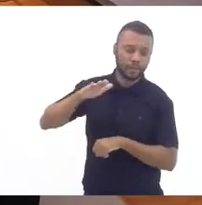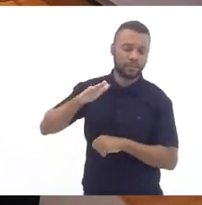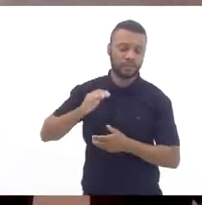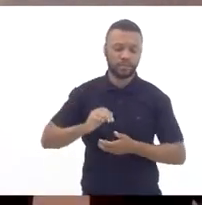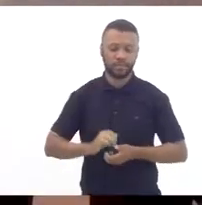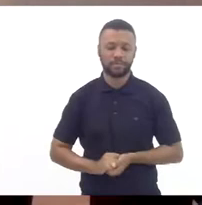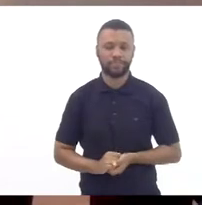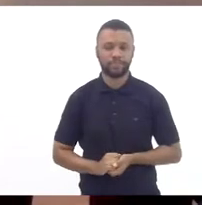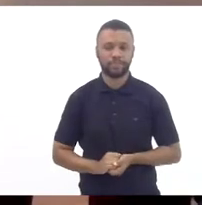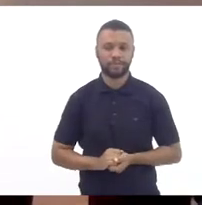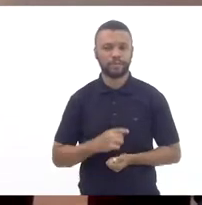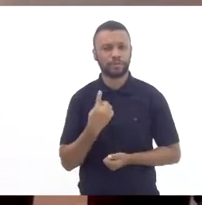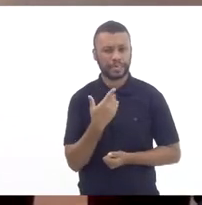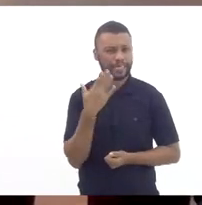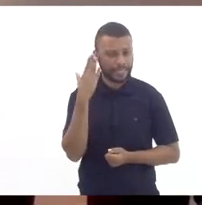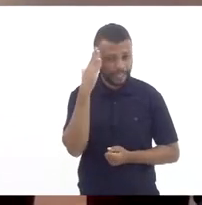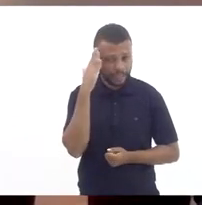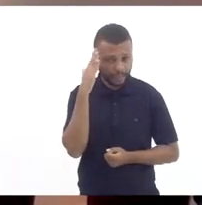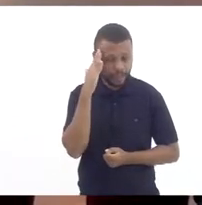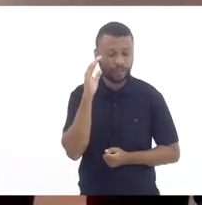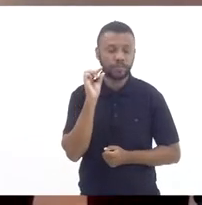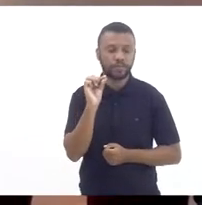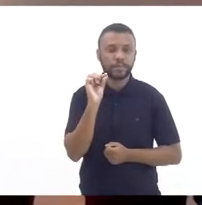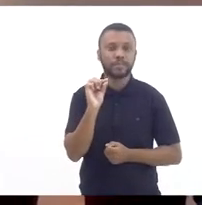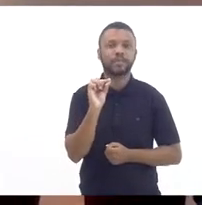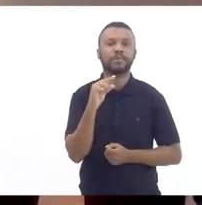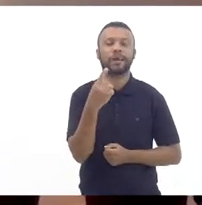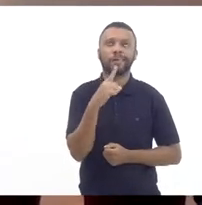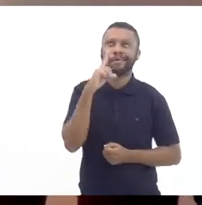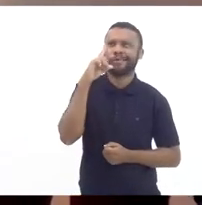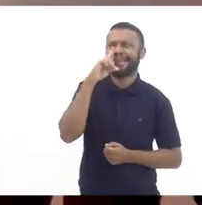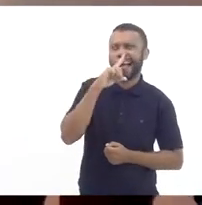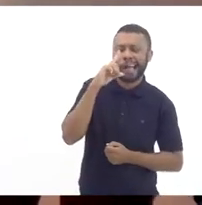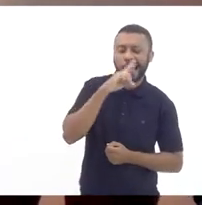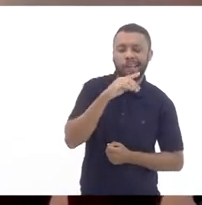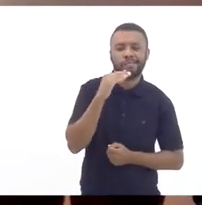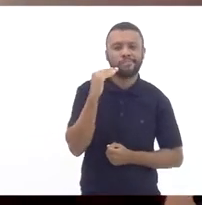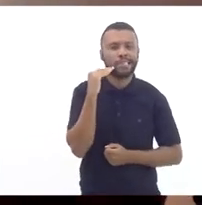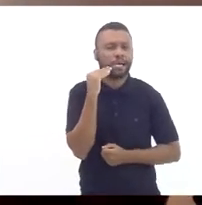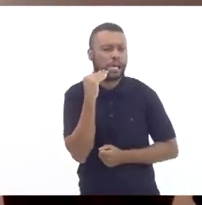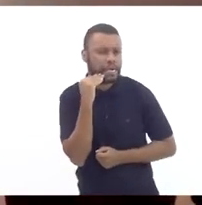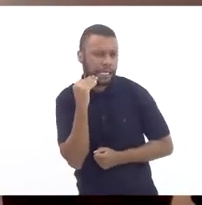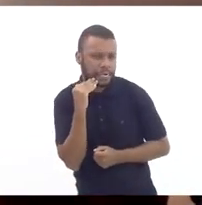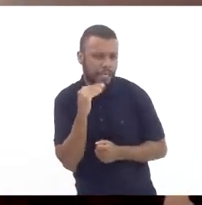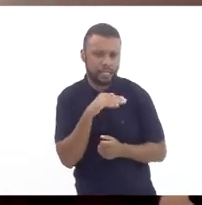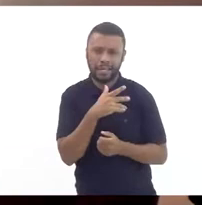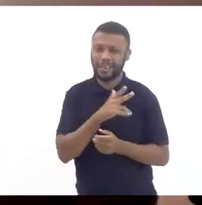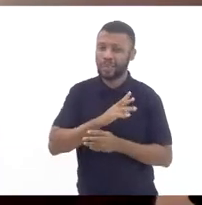Sabemos que nós temos... deficiência em todos os ramais. A senhora mostrou aqui esse